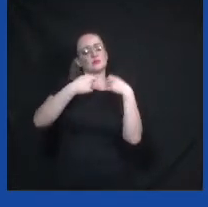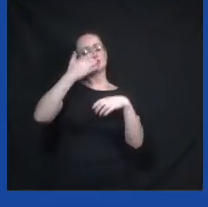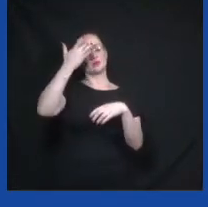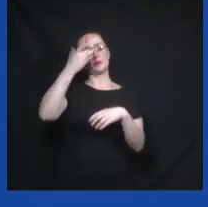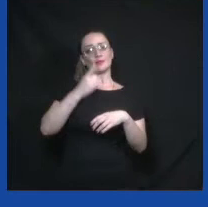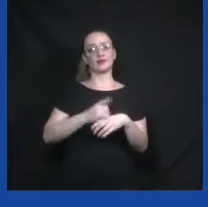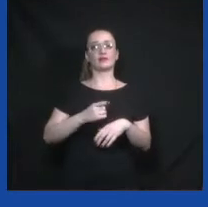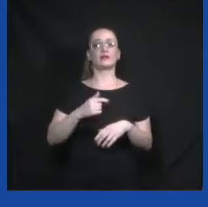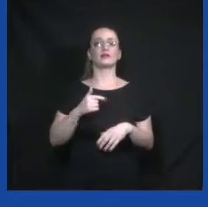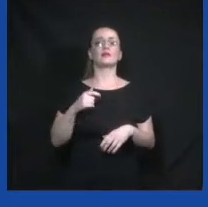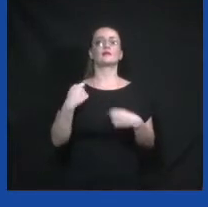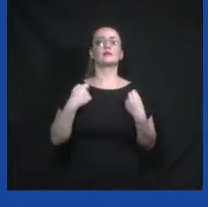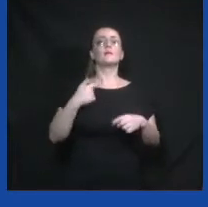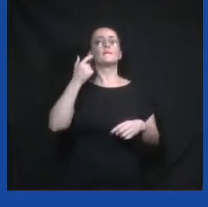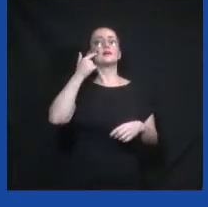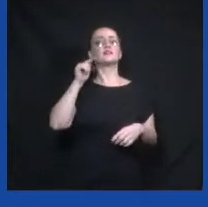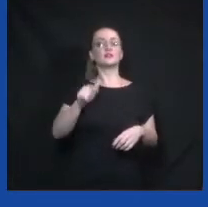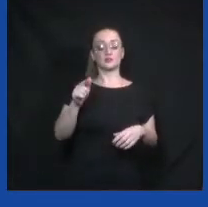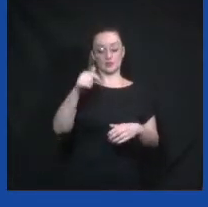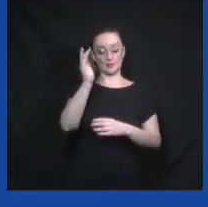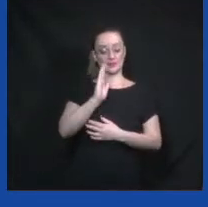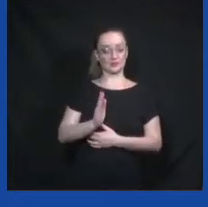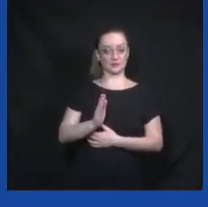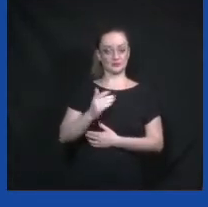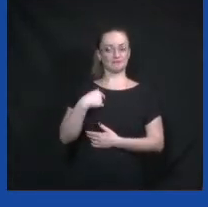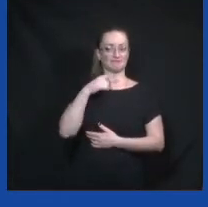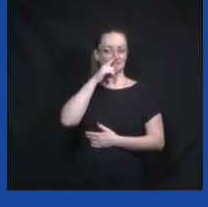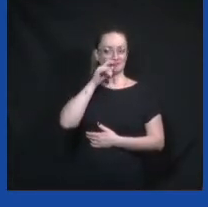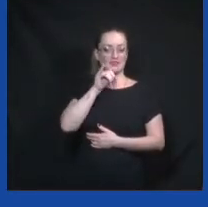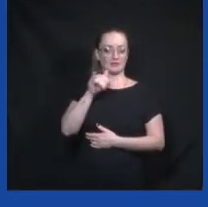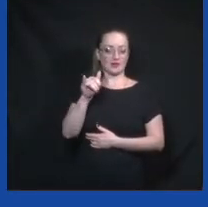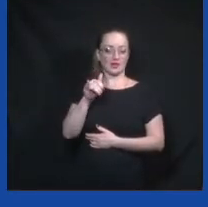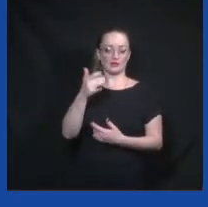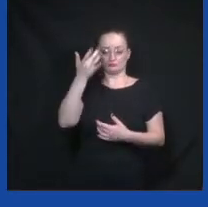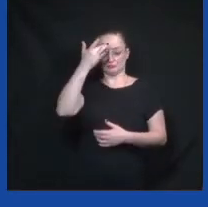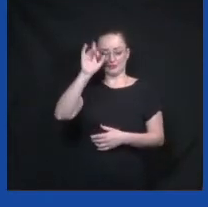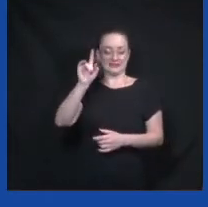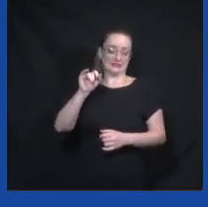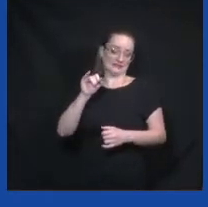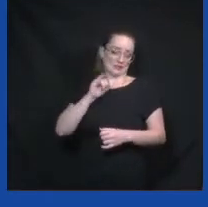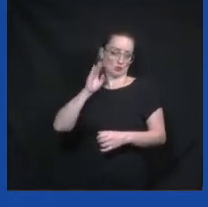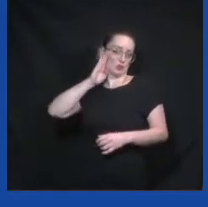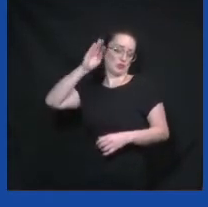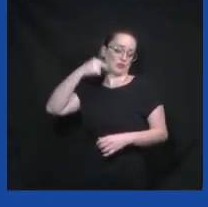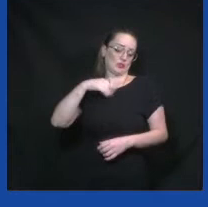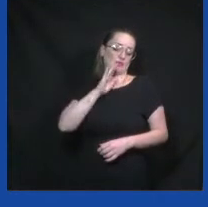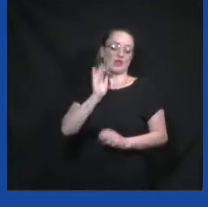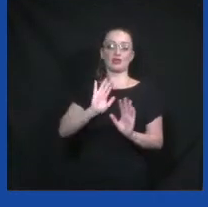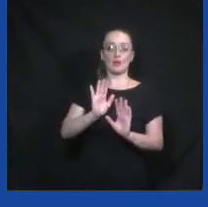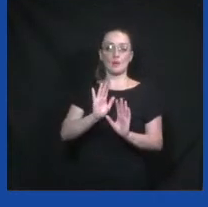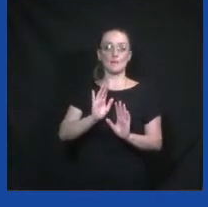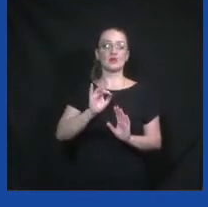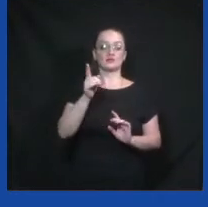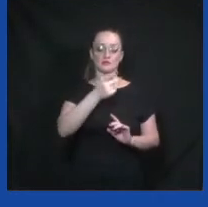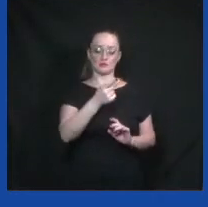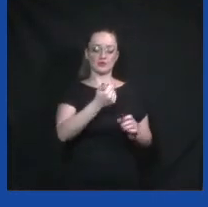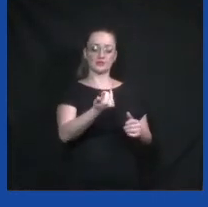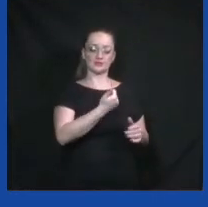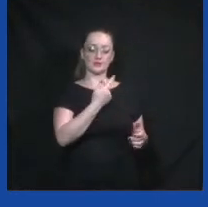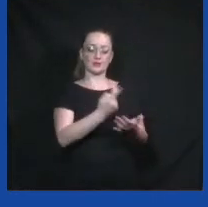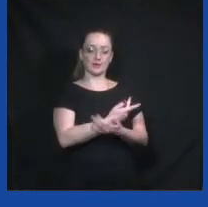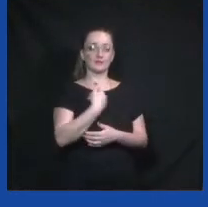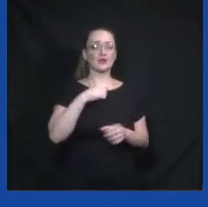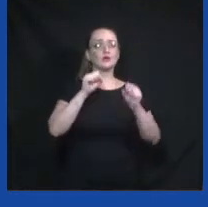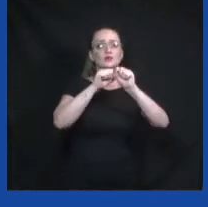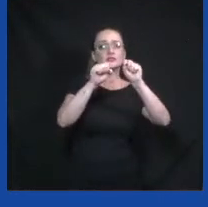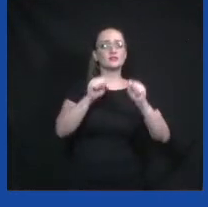área. O Brasil, arrisco me dizer aqui, quem sou eu para falar, mas tem o Alex e o Dantas, podem me contestar e dizer se eu estiver errado, mas nossos sistemas